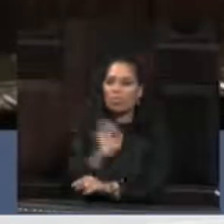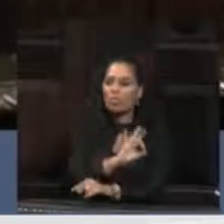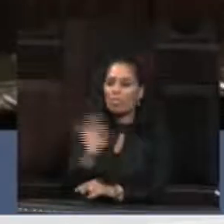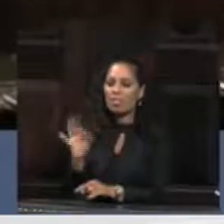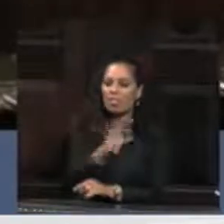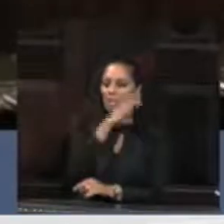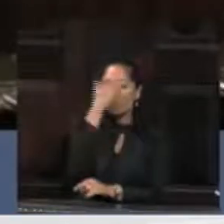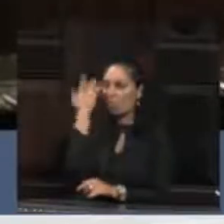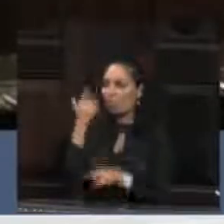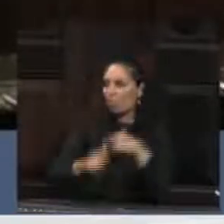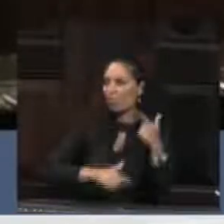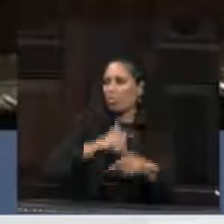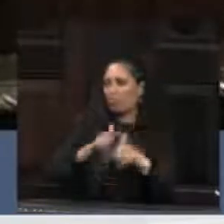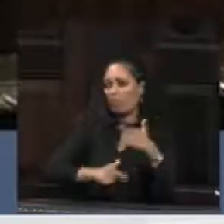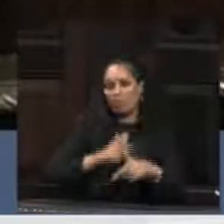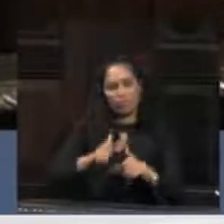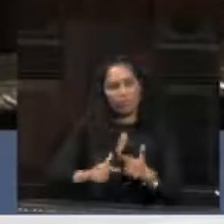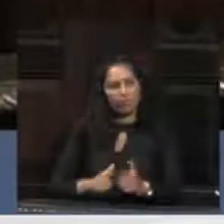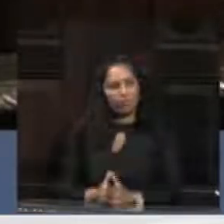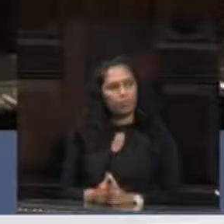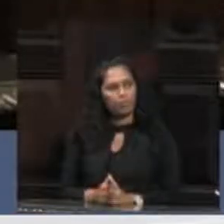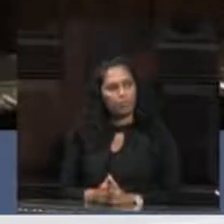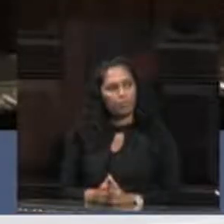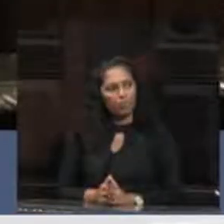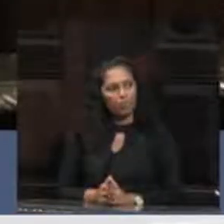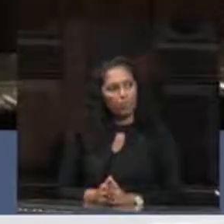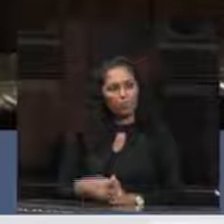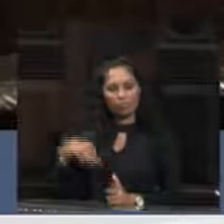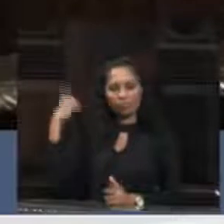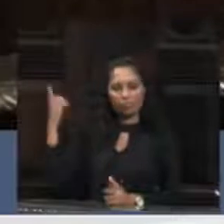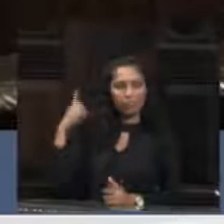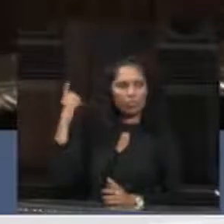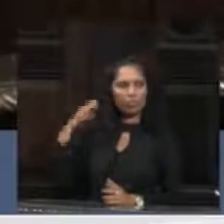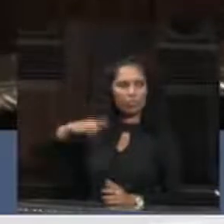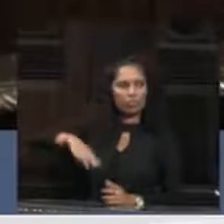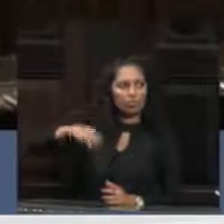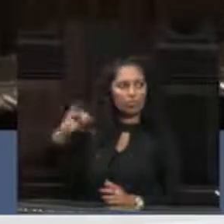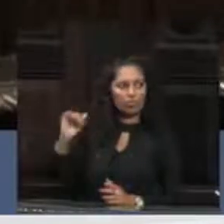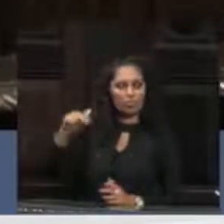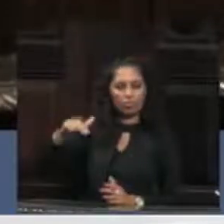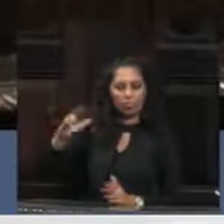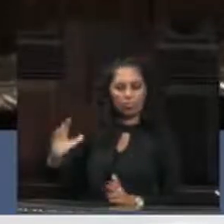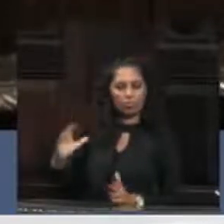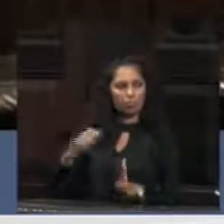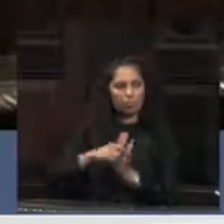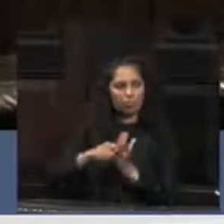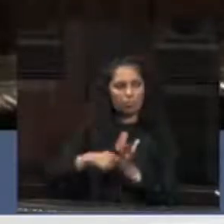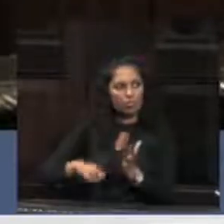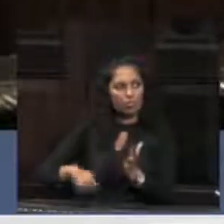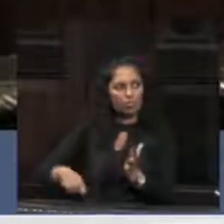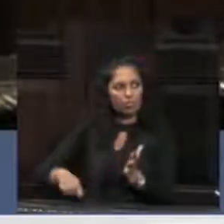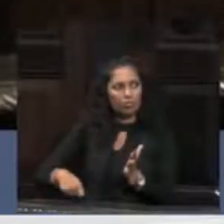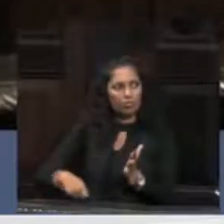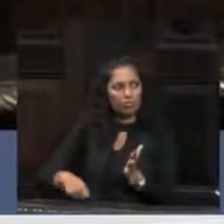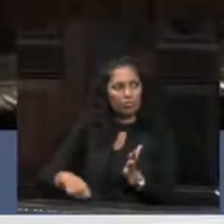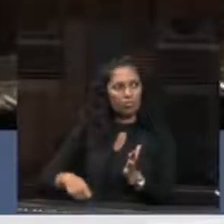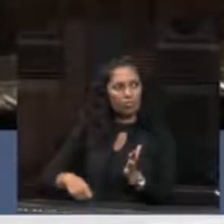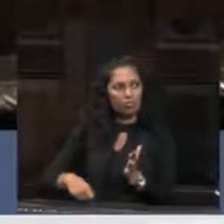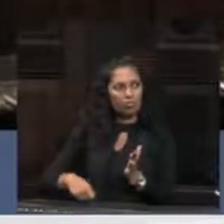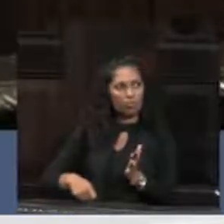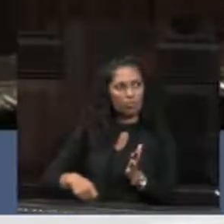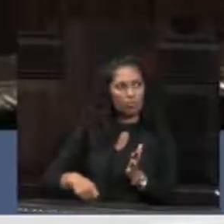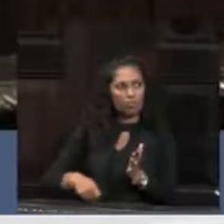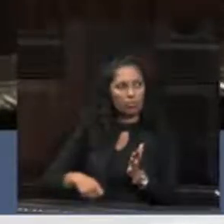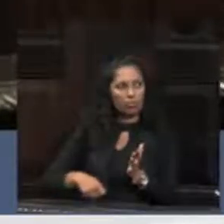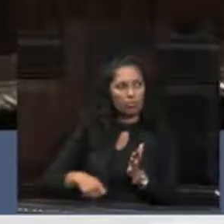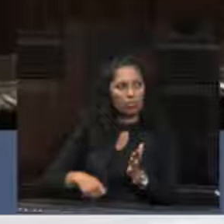trabalhadora. Acho que o deputado Mink estava ali anotando, fez, para além dos